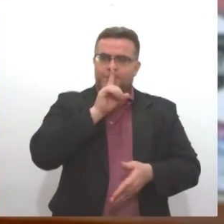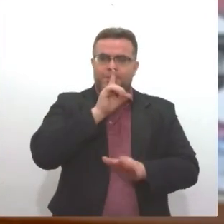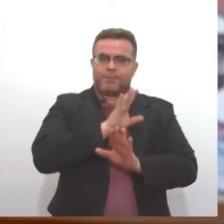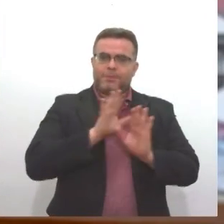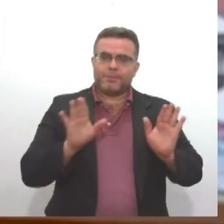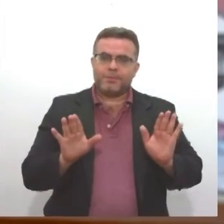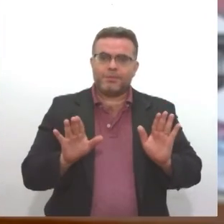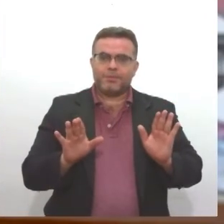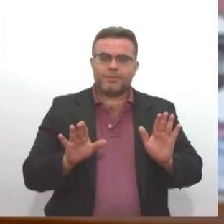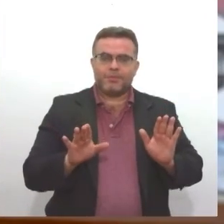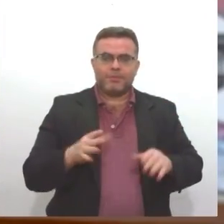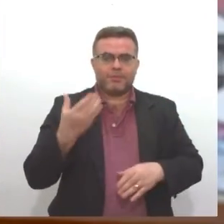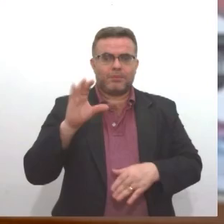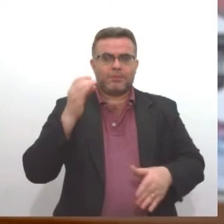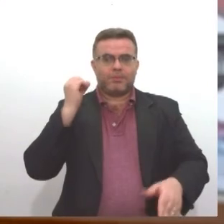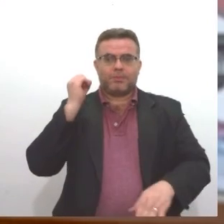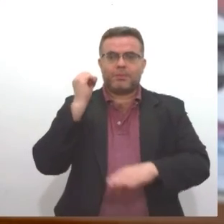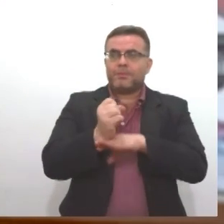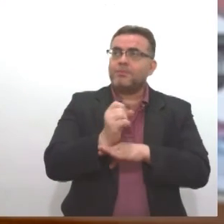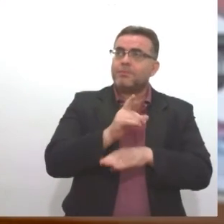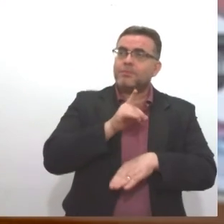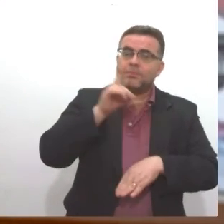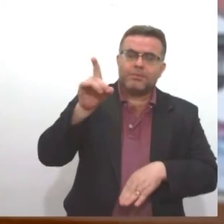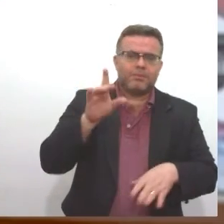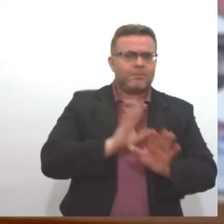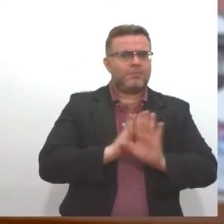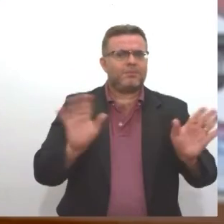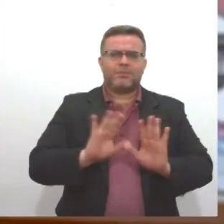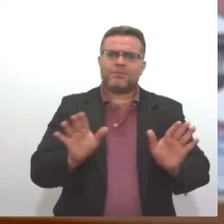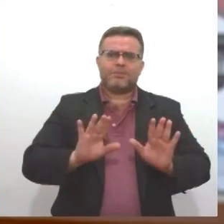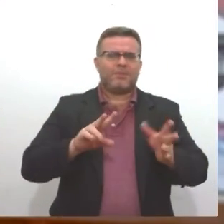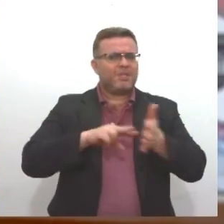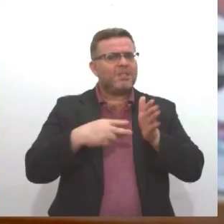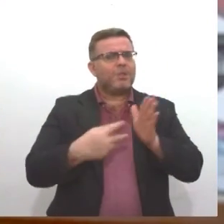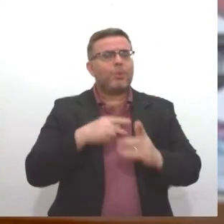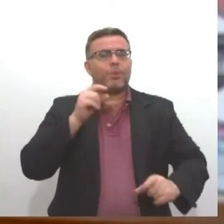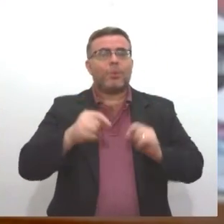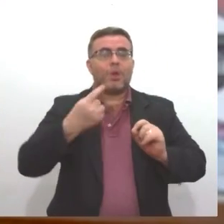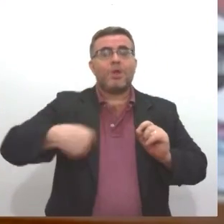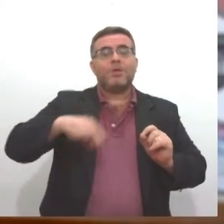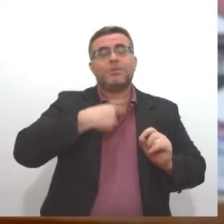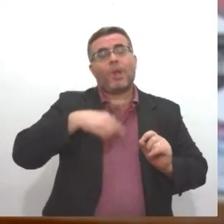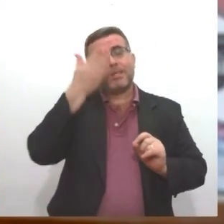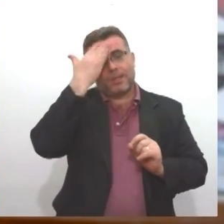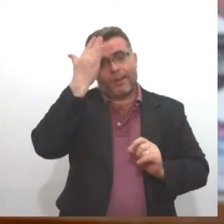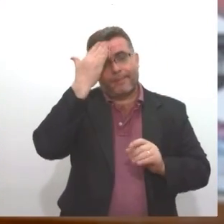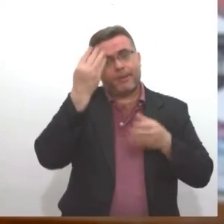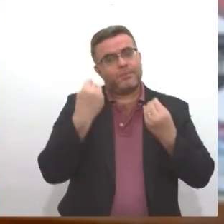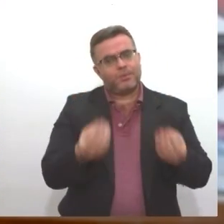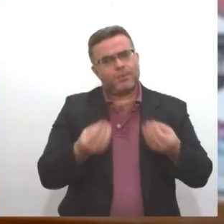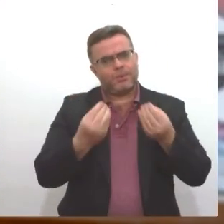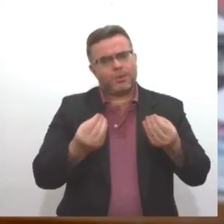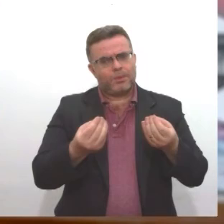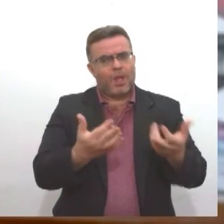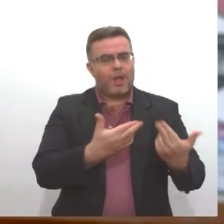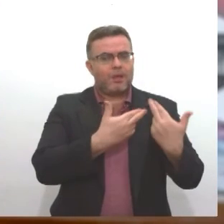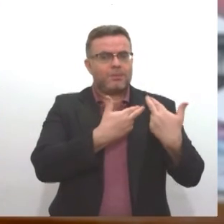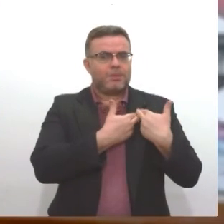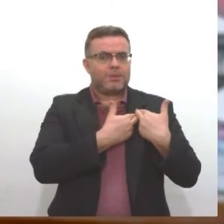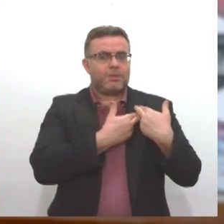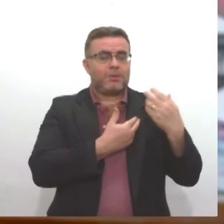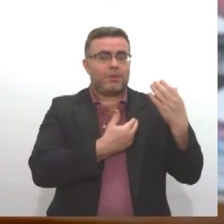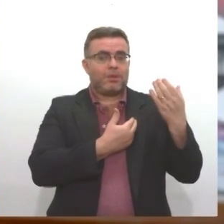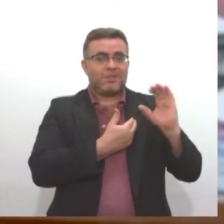não mata Deus, é no sentido que a gente sabe muito bem que a missão da ciência não tem nada a